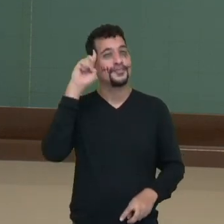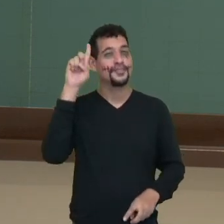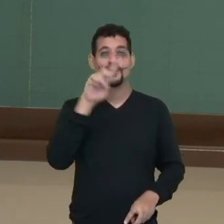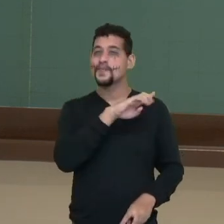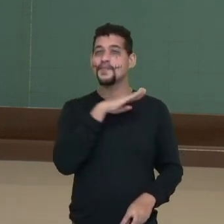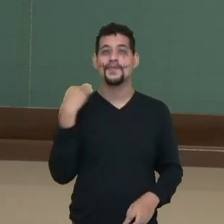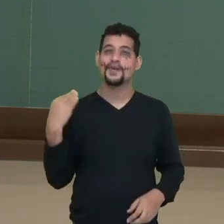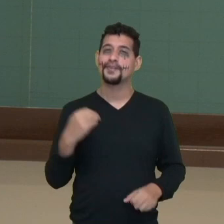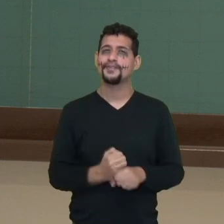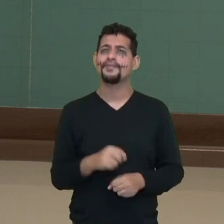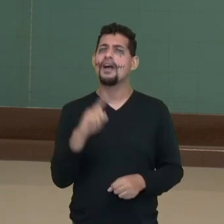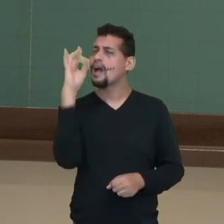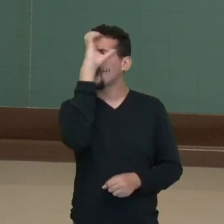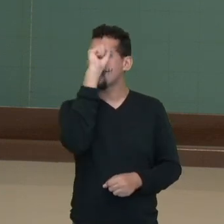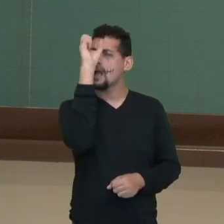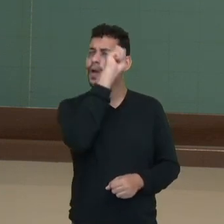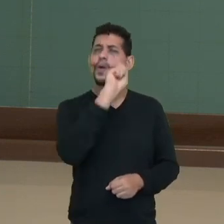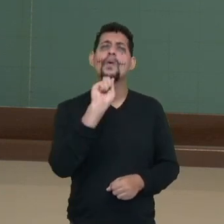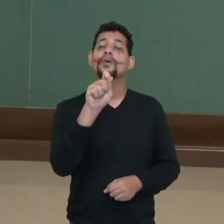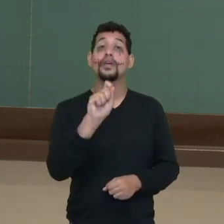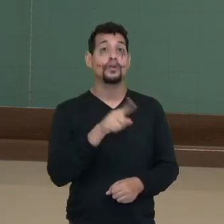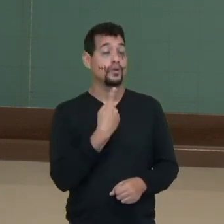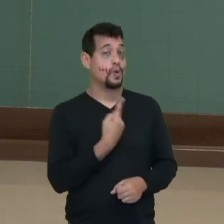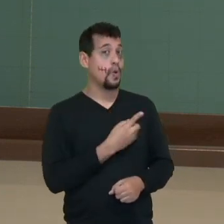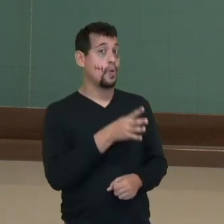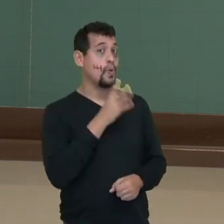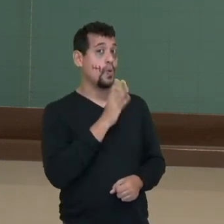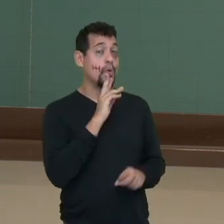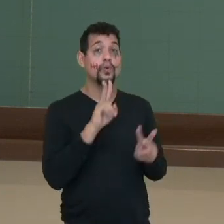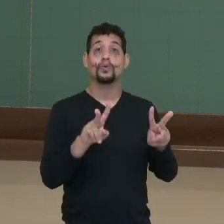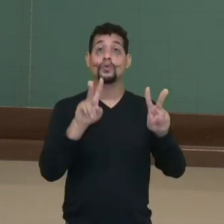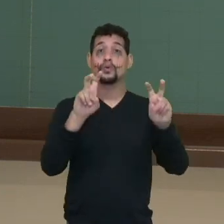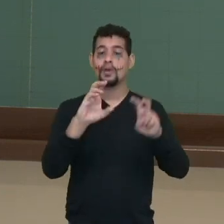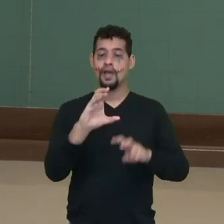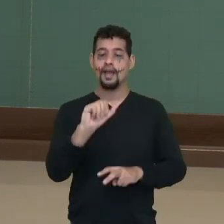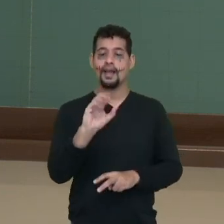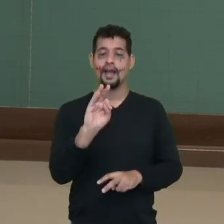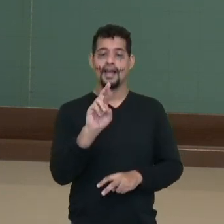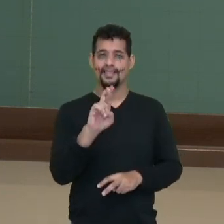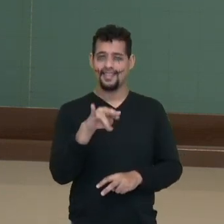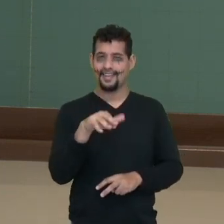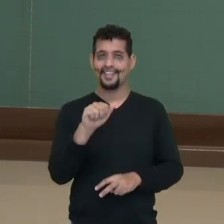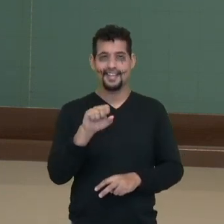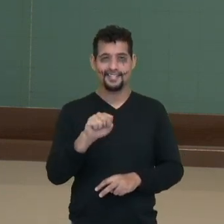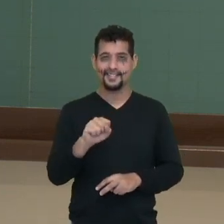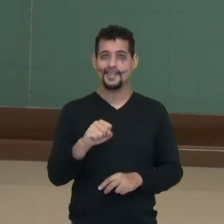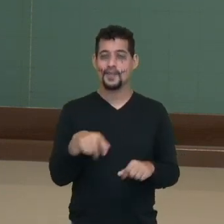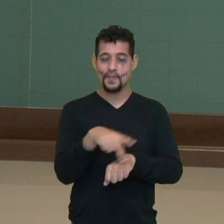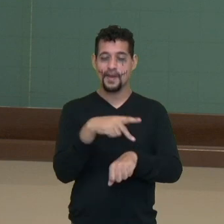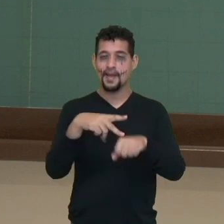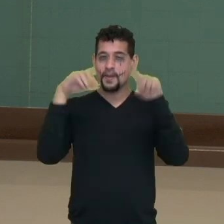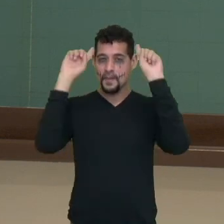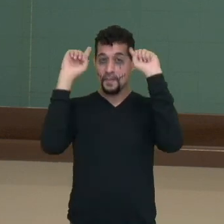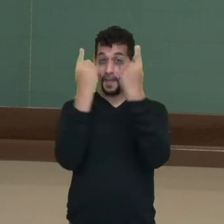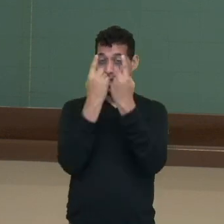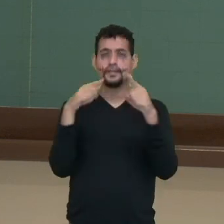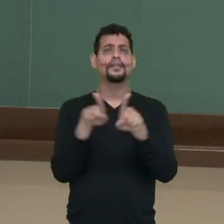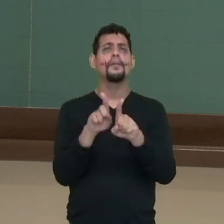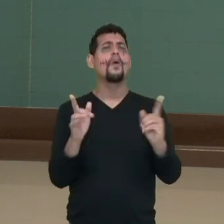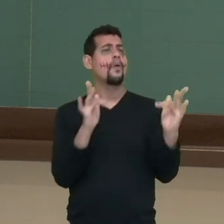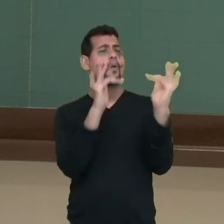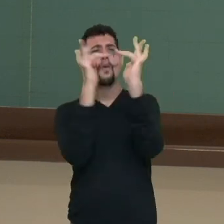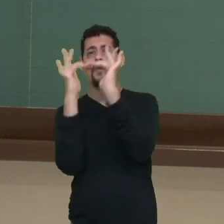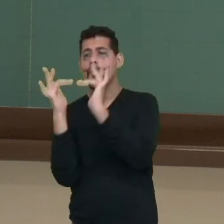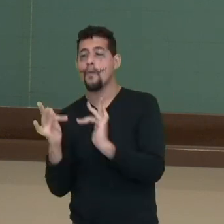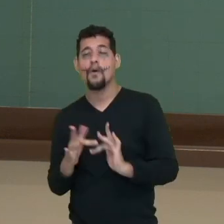Muertos. O que nós aprendemos hoje? Conhecemos um pouco sobre as Catrinas mexicanas e sua grande influência com